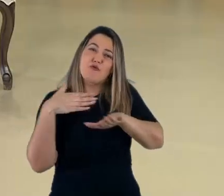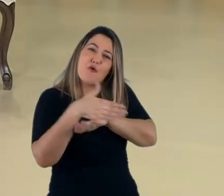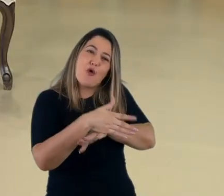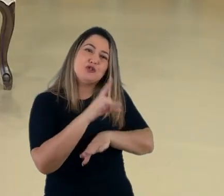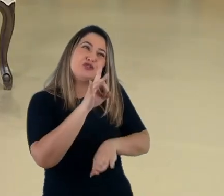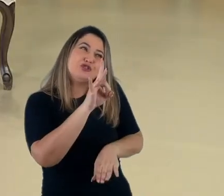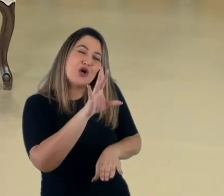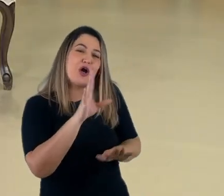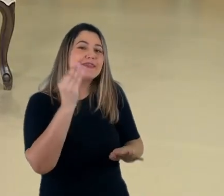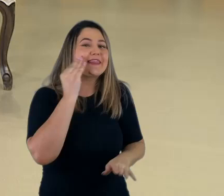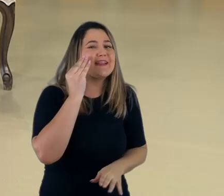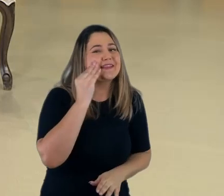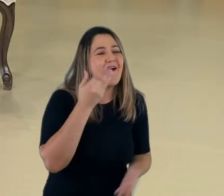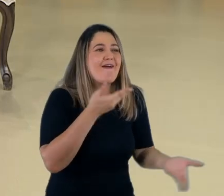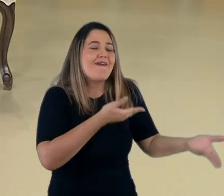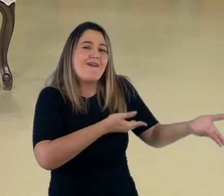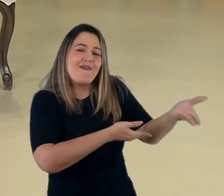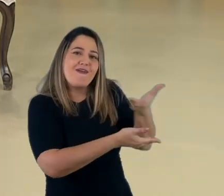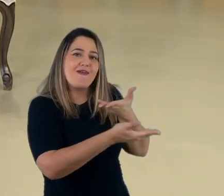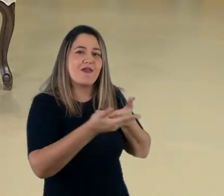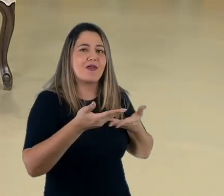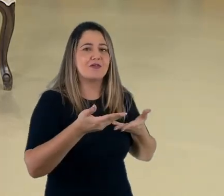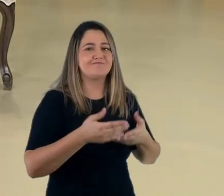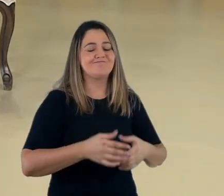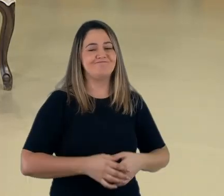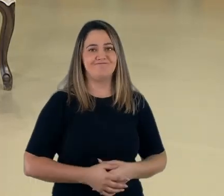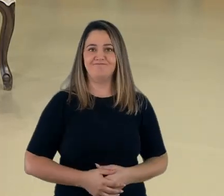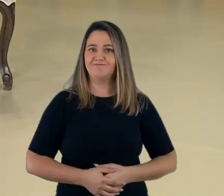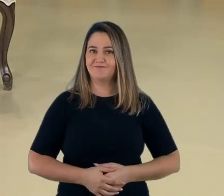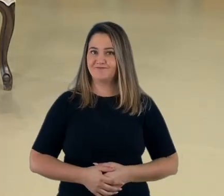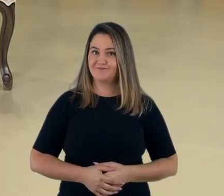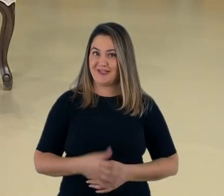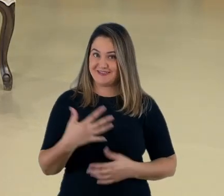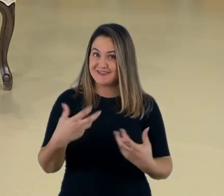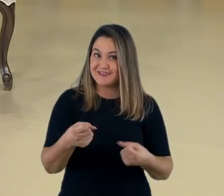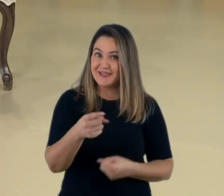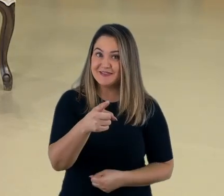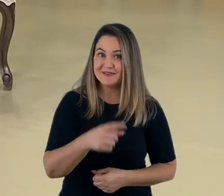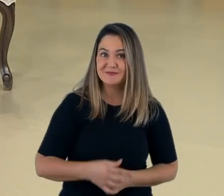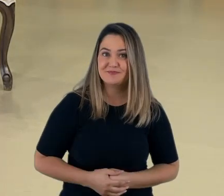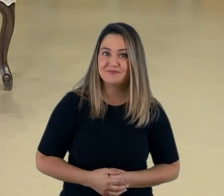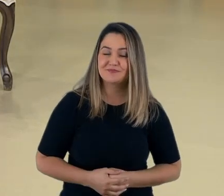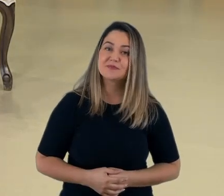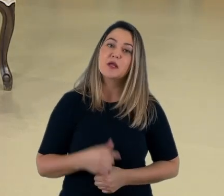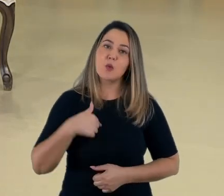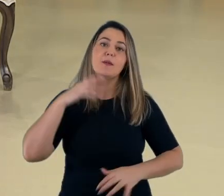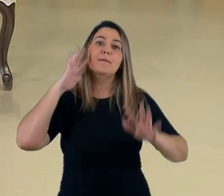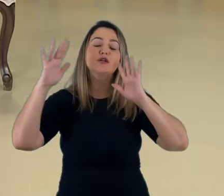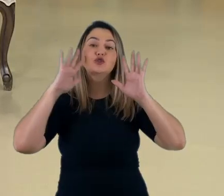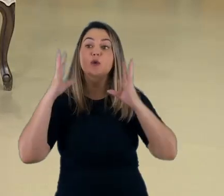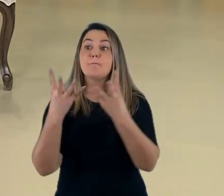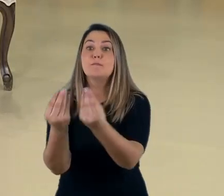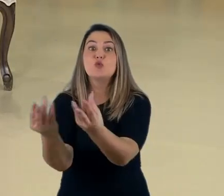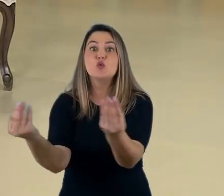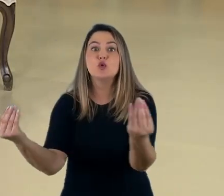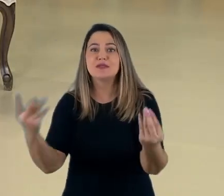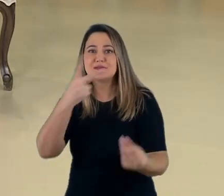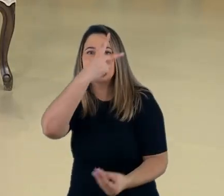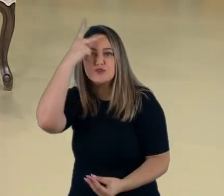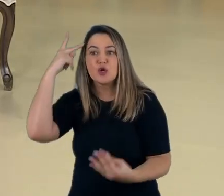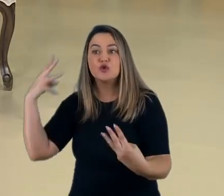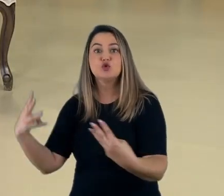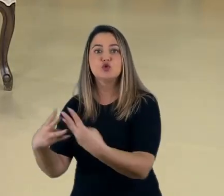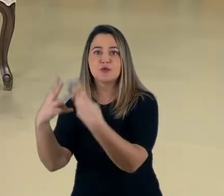Eu imagino, a Bíblia me permite essa imaginação, que talvez muitos judeus que estavam cativos na Babilônia cederam